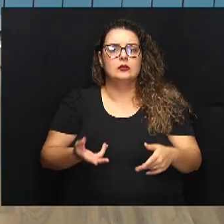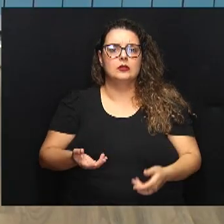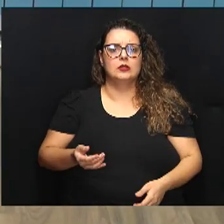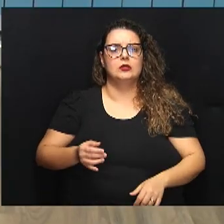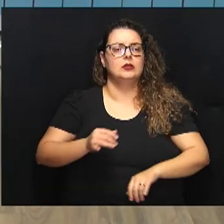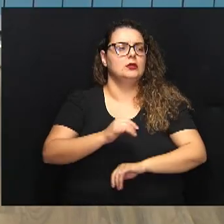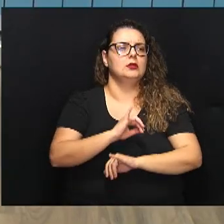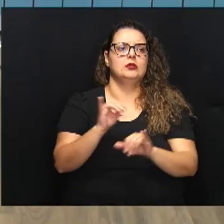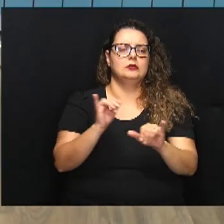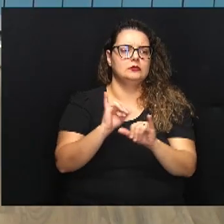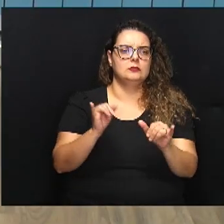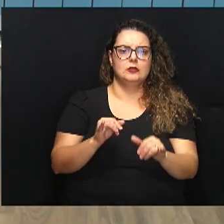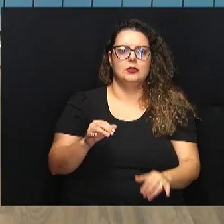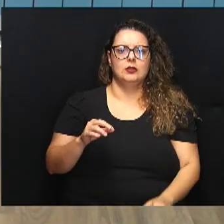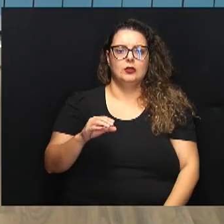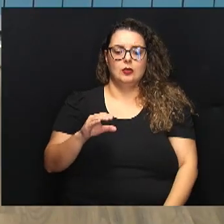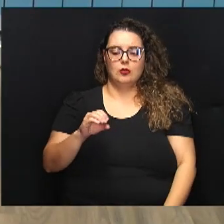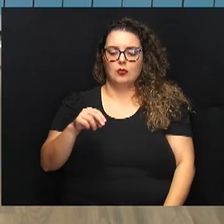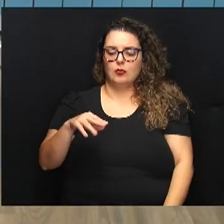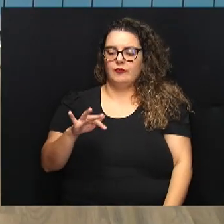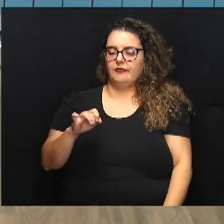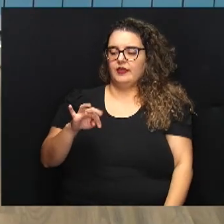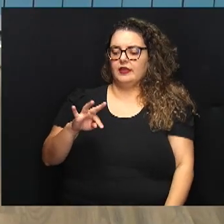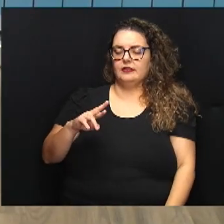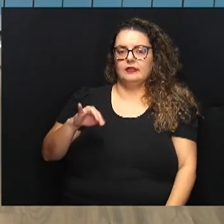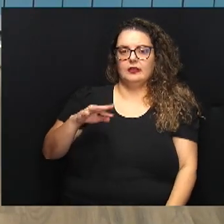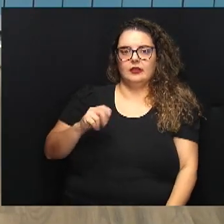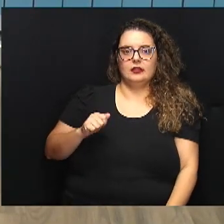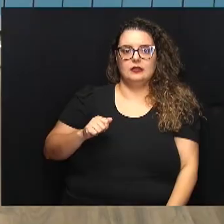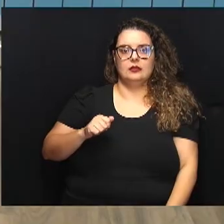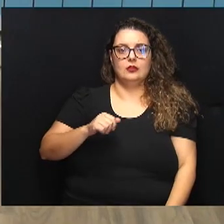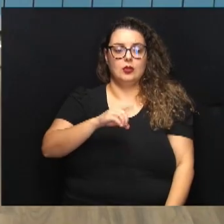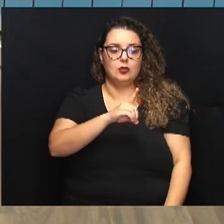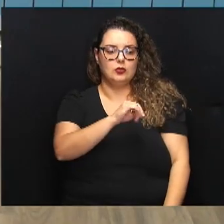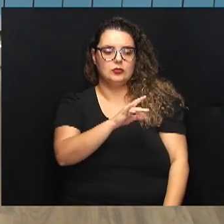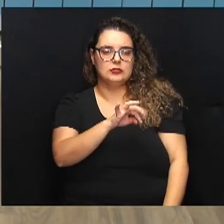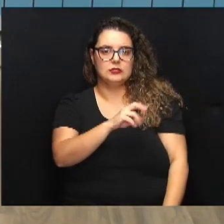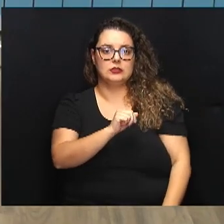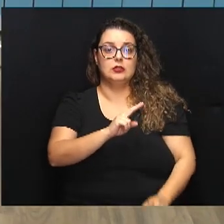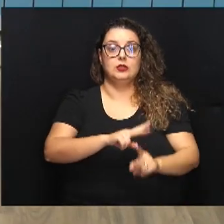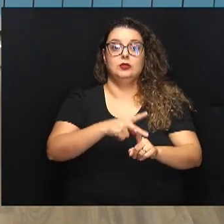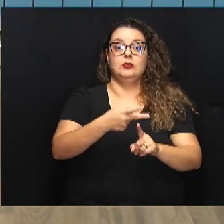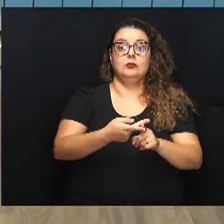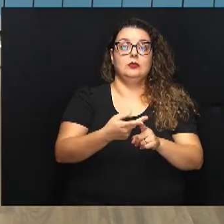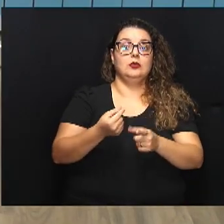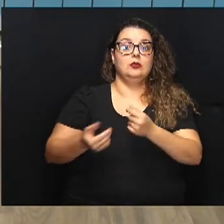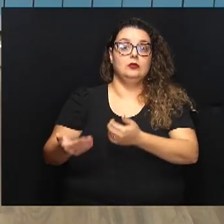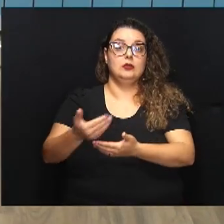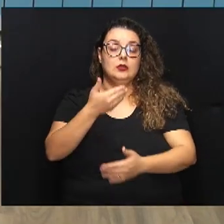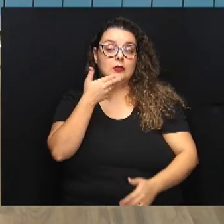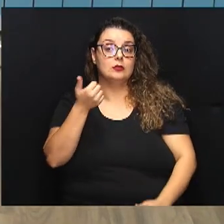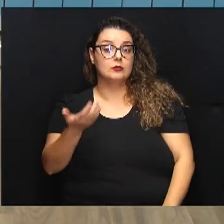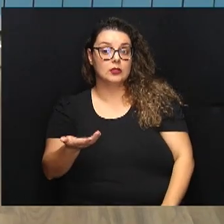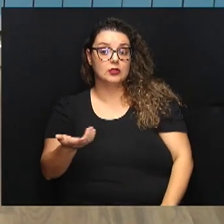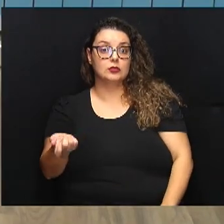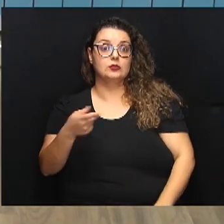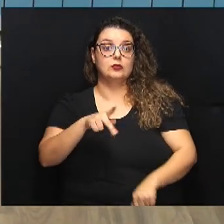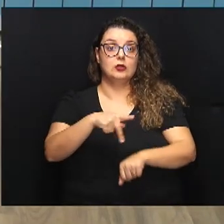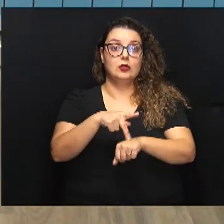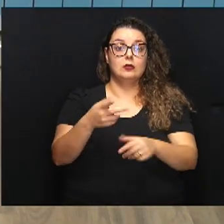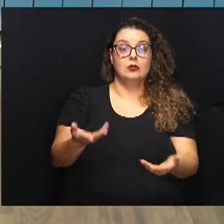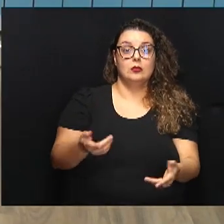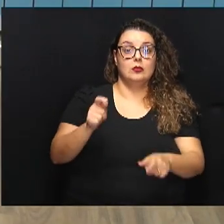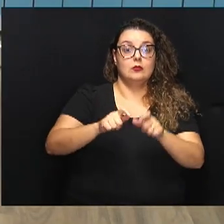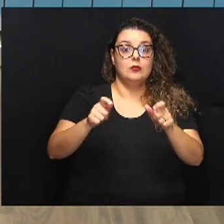de doceira, dizendo, né, que mais que dobraram aí o faturamento, que está sendo melhor que a Páscoa,